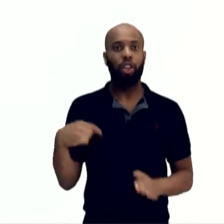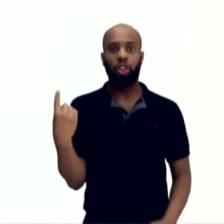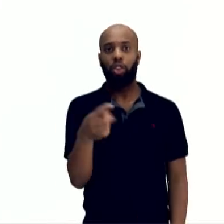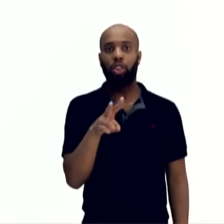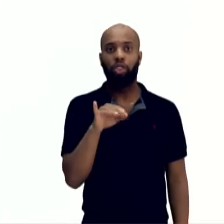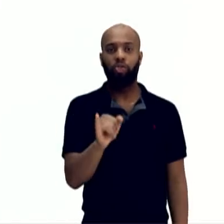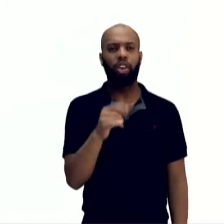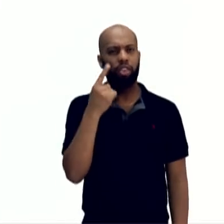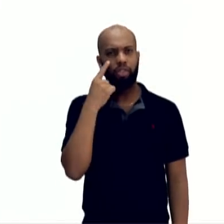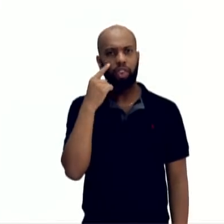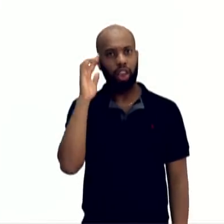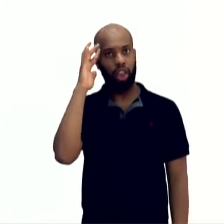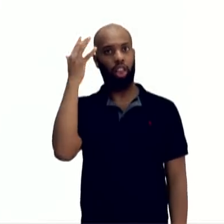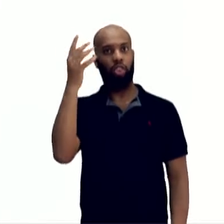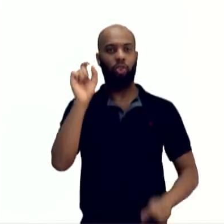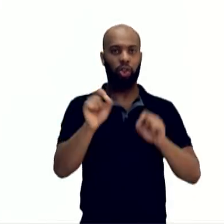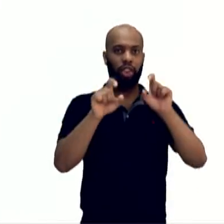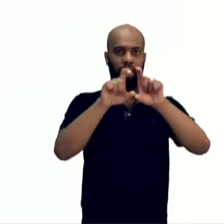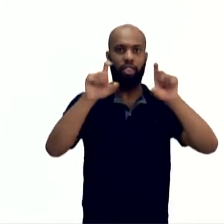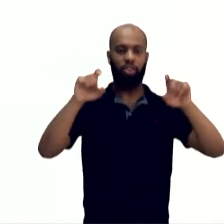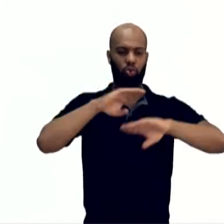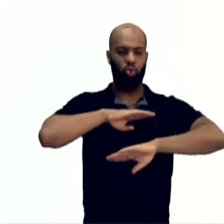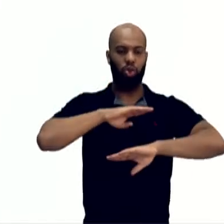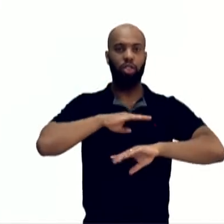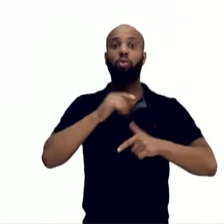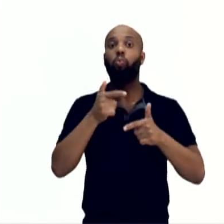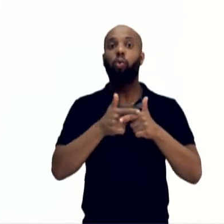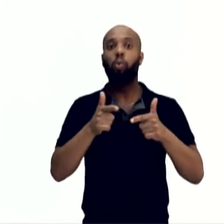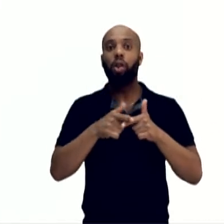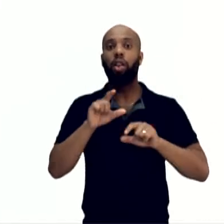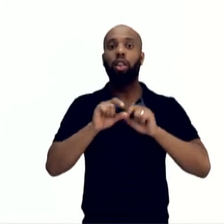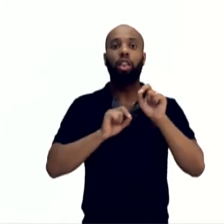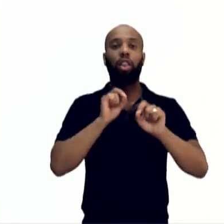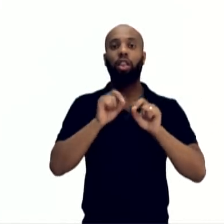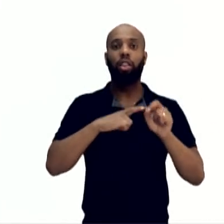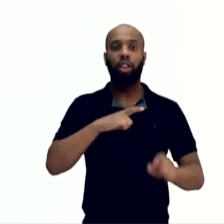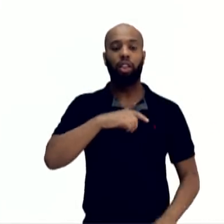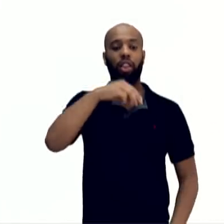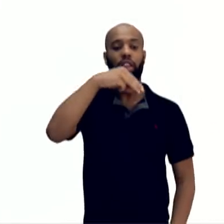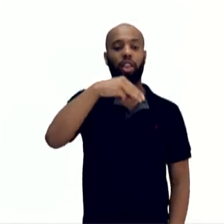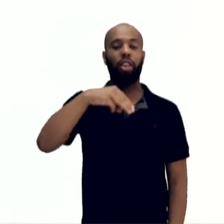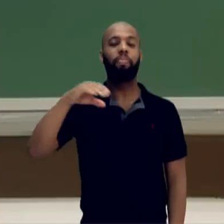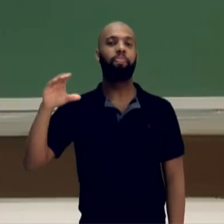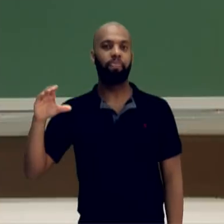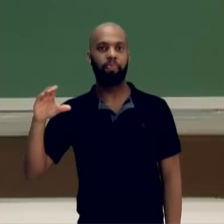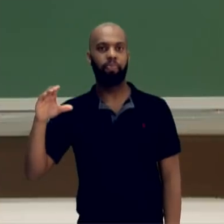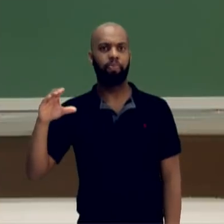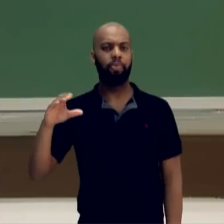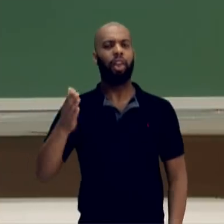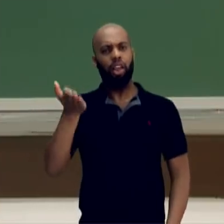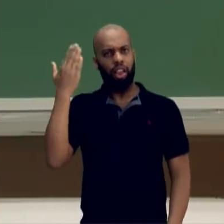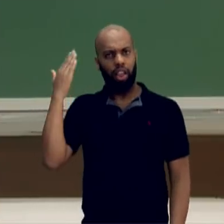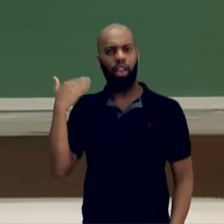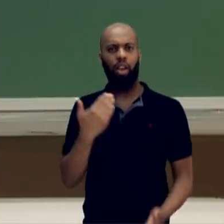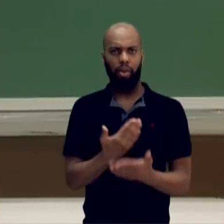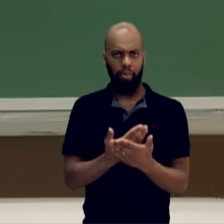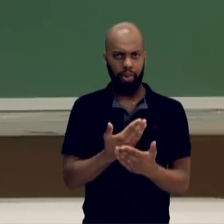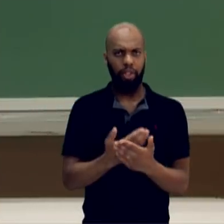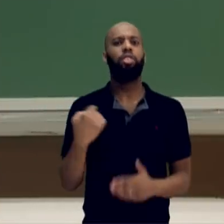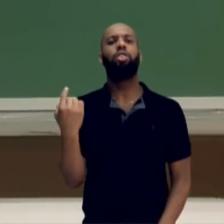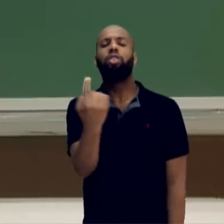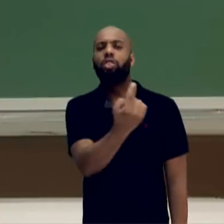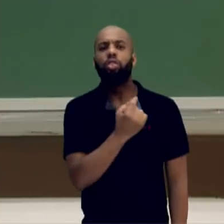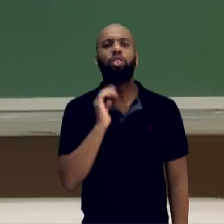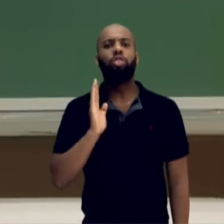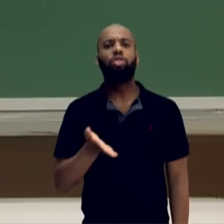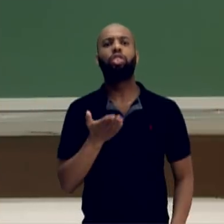situações, problemas envolvendo mínimo múltiplo comum. Na última aula que nós tivemos,